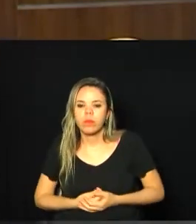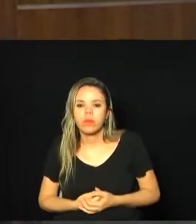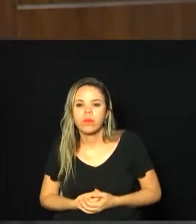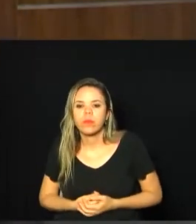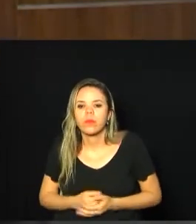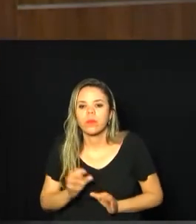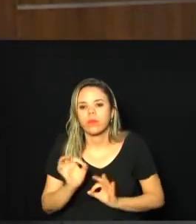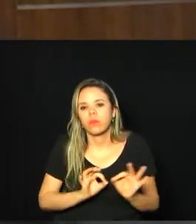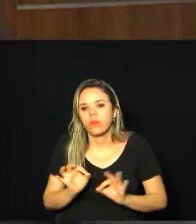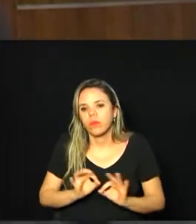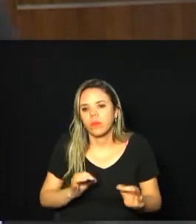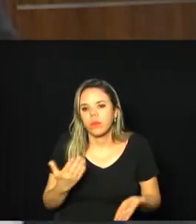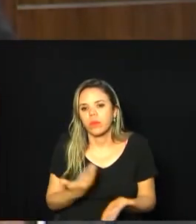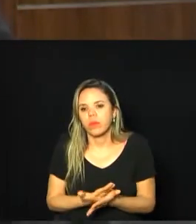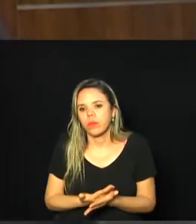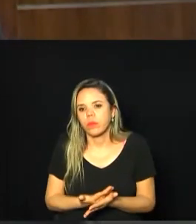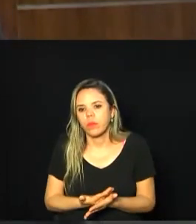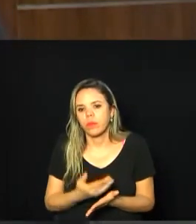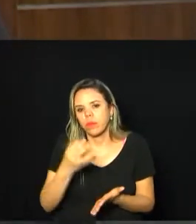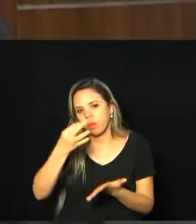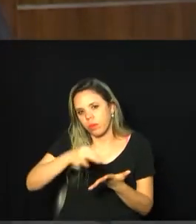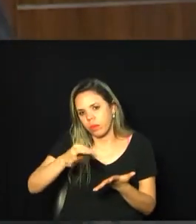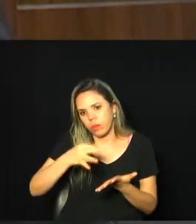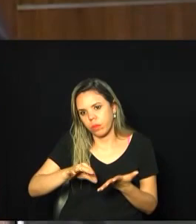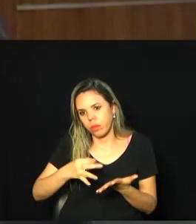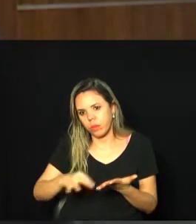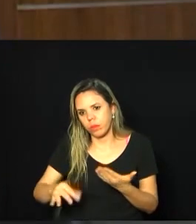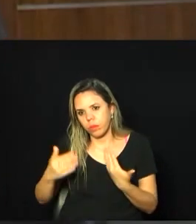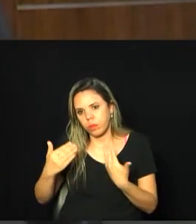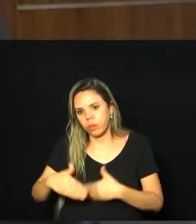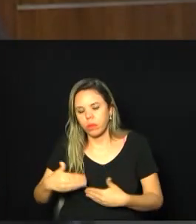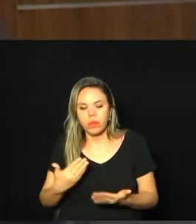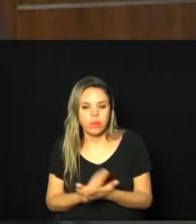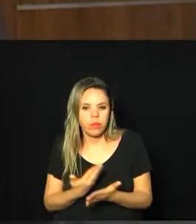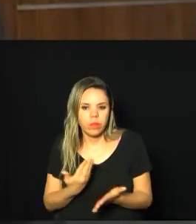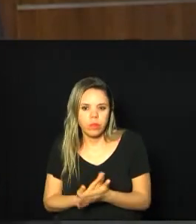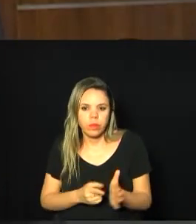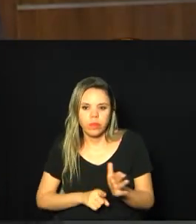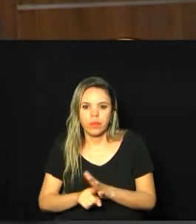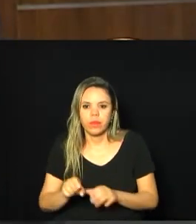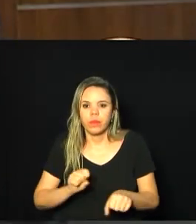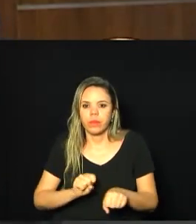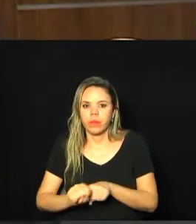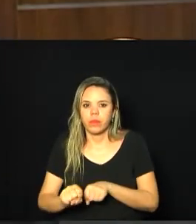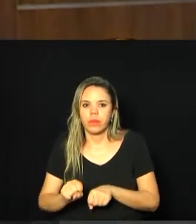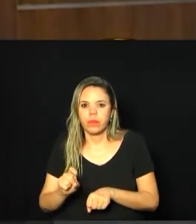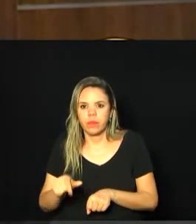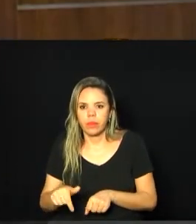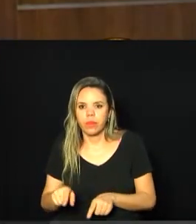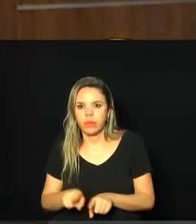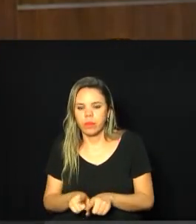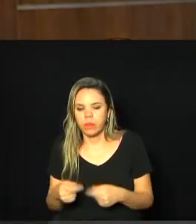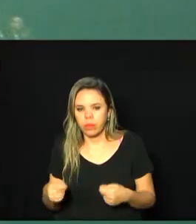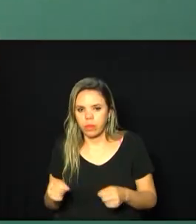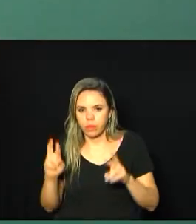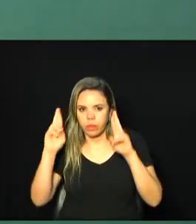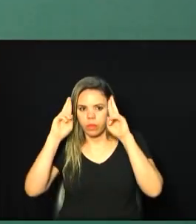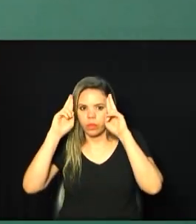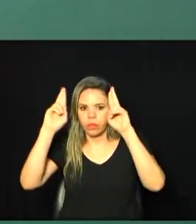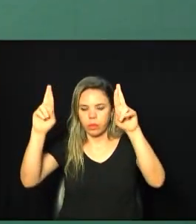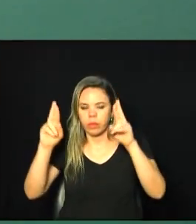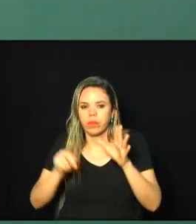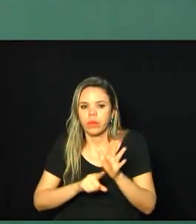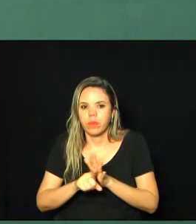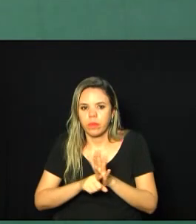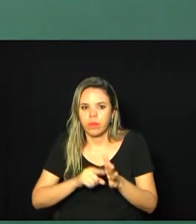para o preparo das aulas, para a correção de prova, para estudo, para formação. E essa lei também precisa ser respeitada. De